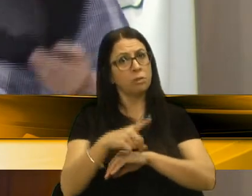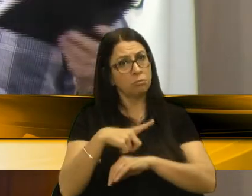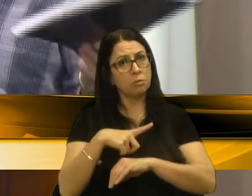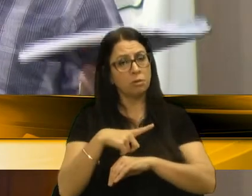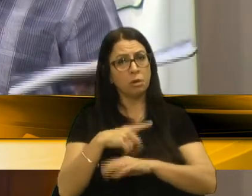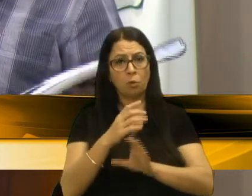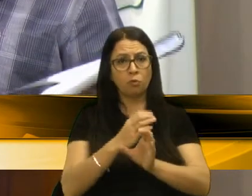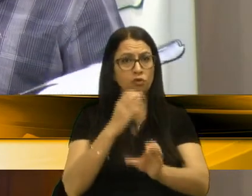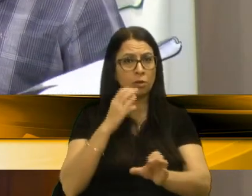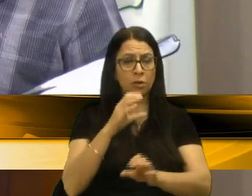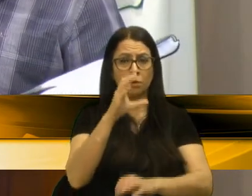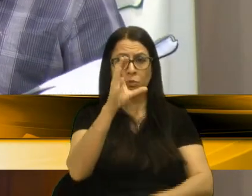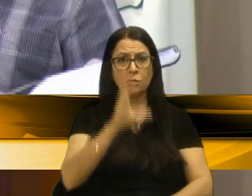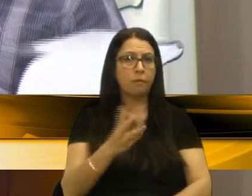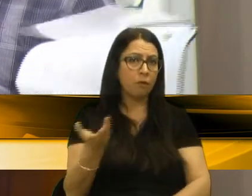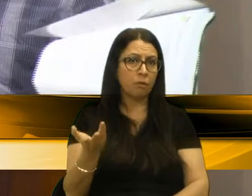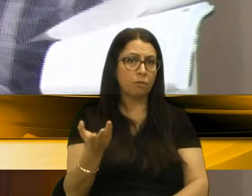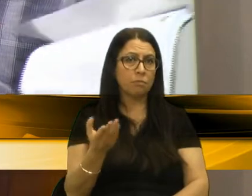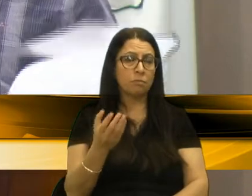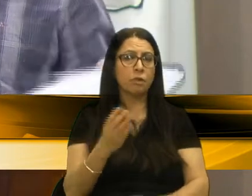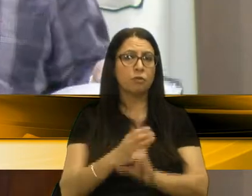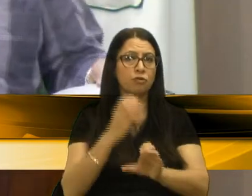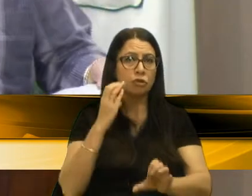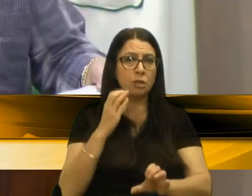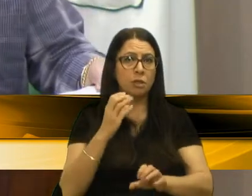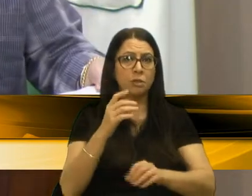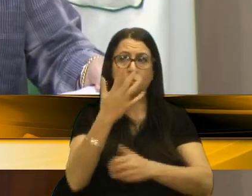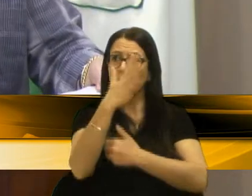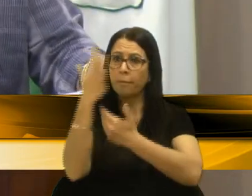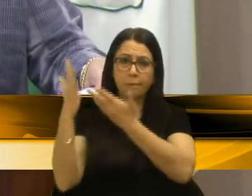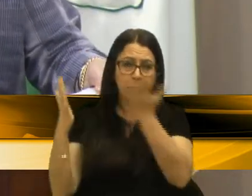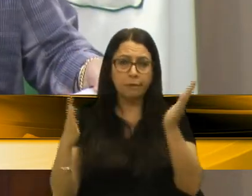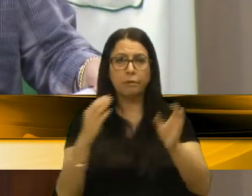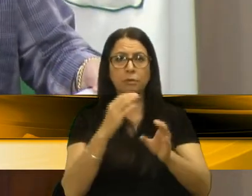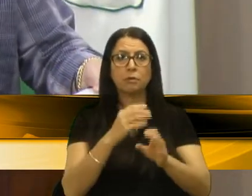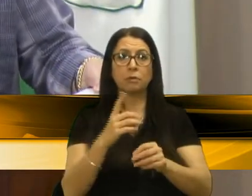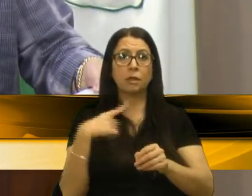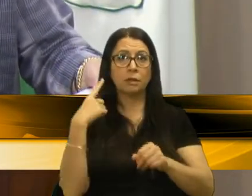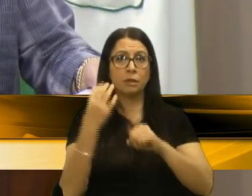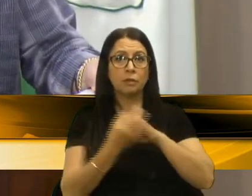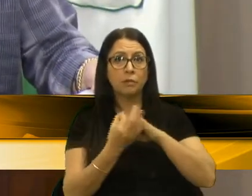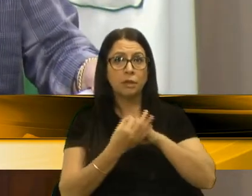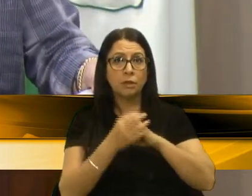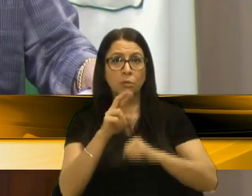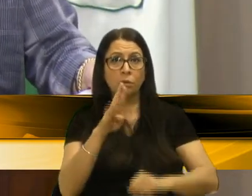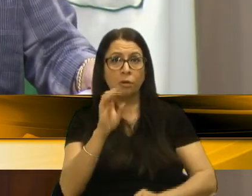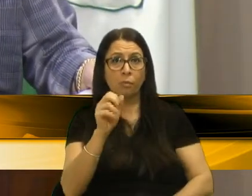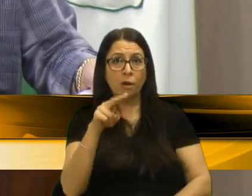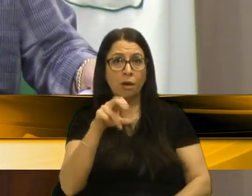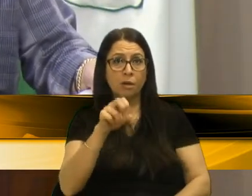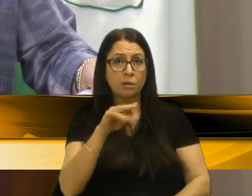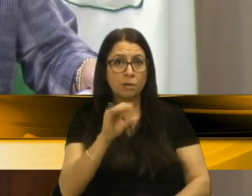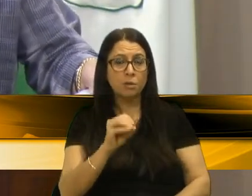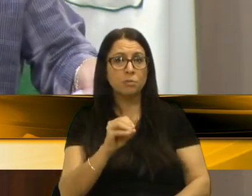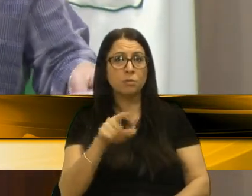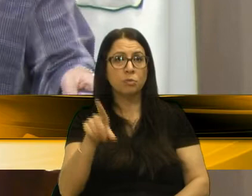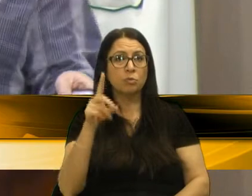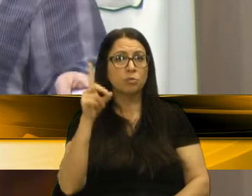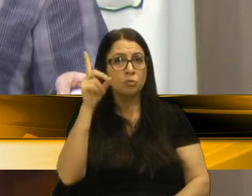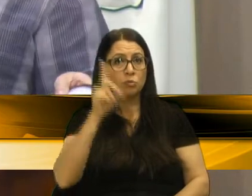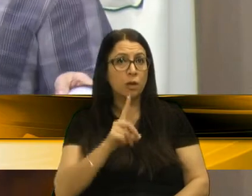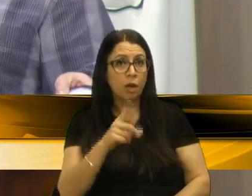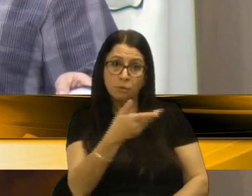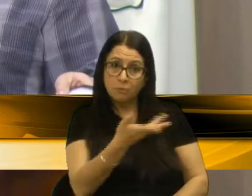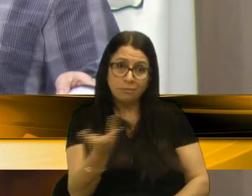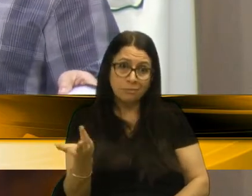um engenheiro civil, tem que ter um engenheiro ambiental, tem que ter advogado urbanista, né? Conheça direito urbanístico,